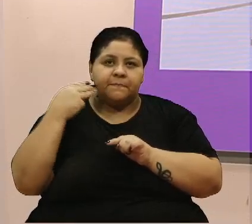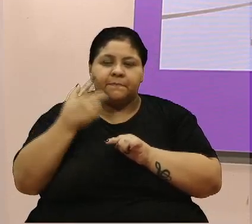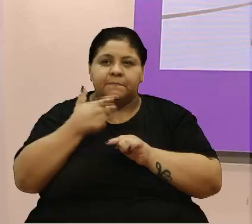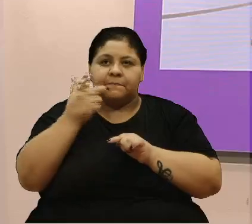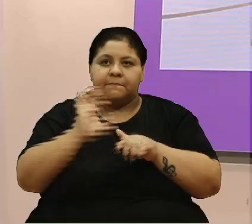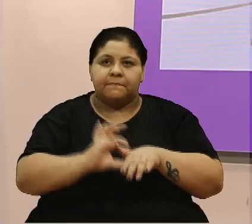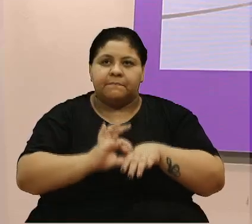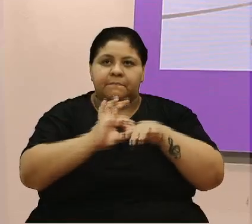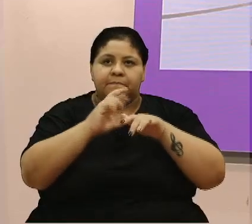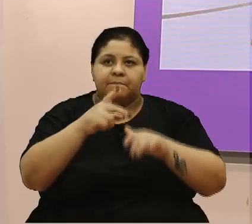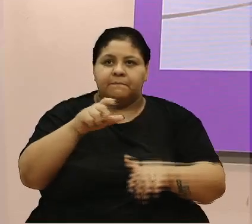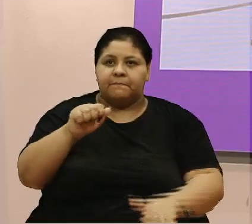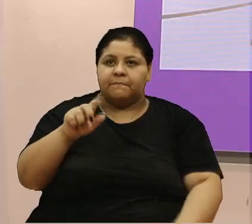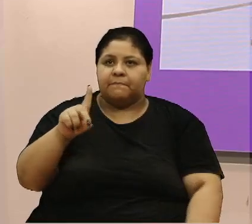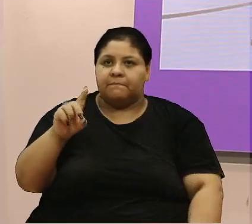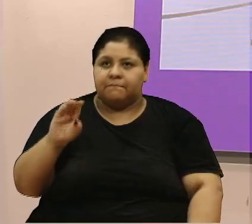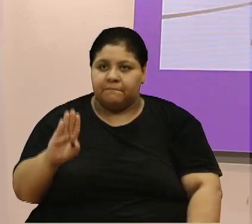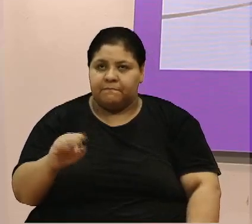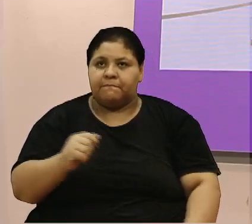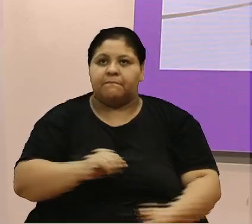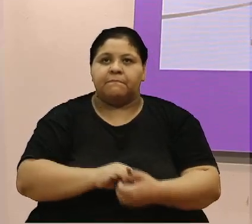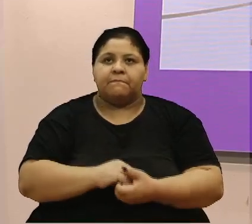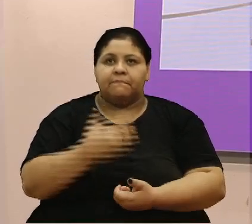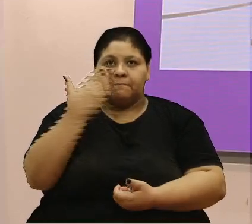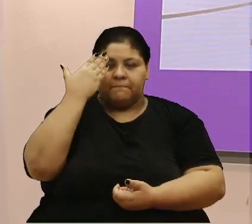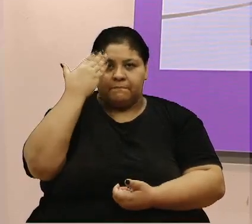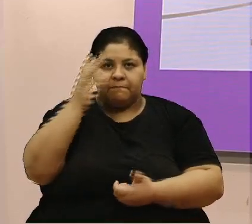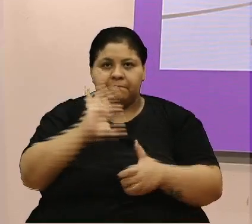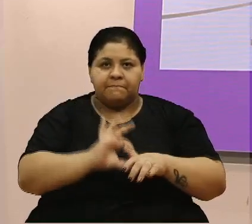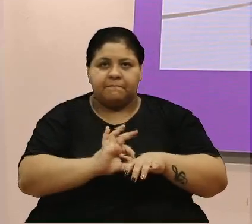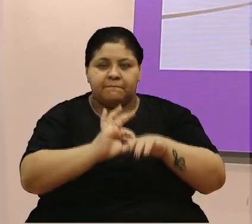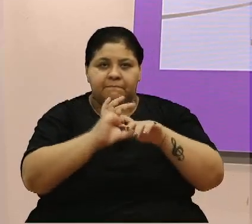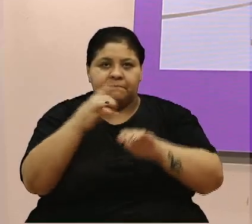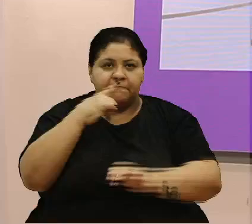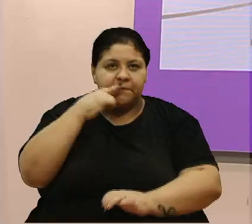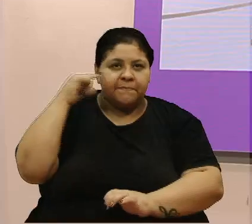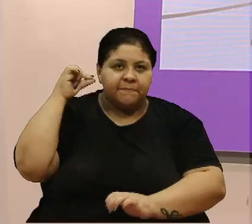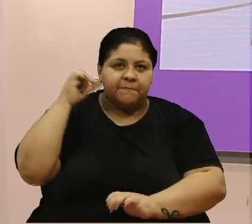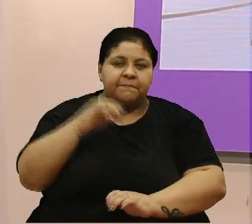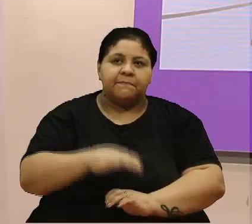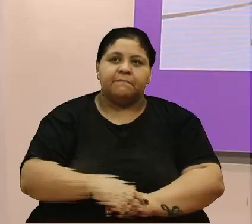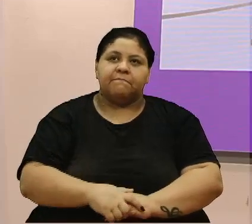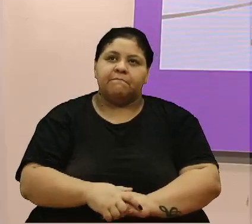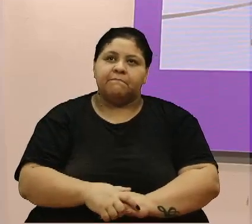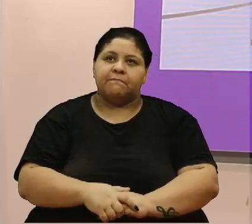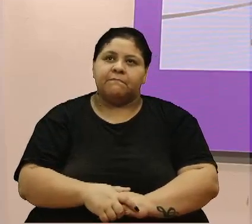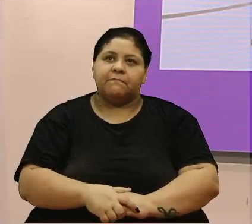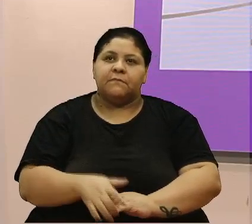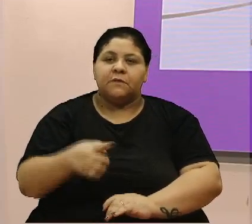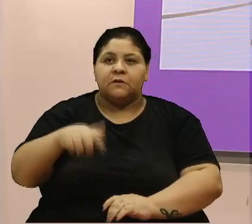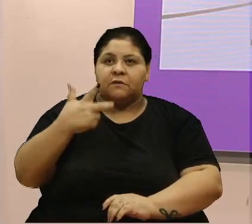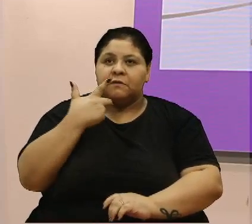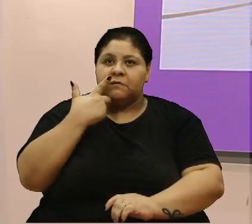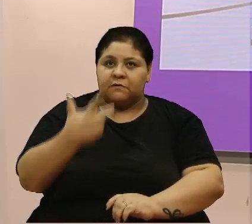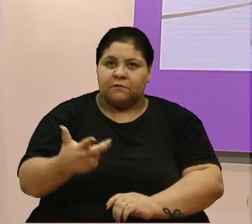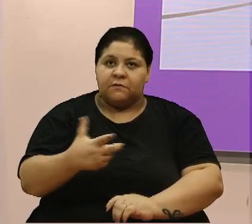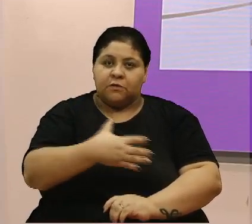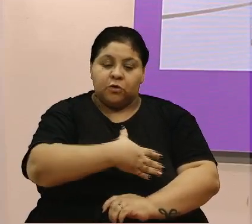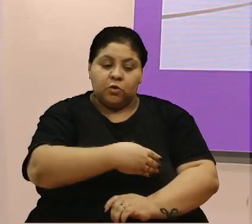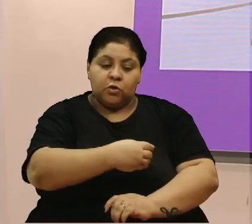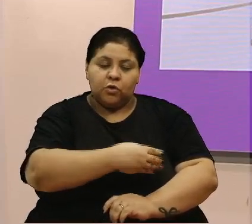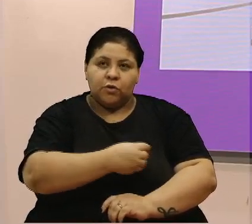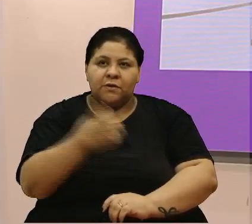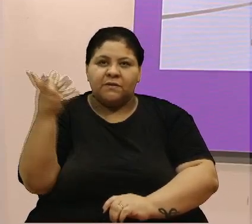da bancada do PSDB. Muito obrigada, líder. Aldonei Machado. Muito bem, então, a gente está falando sobre o leite materno,